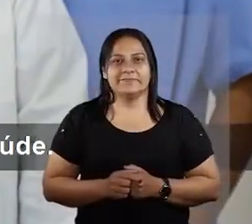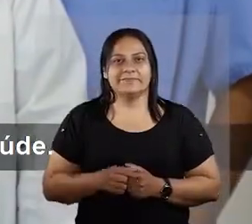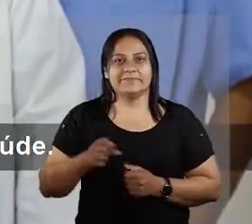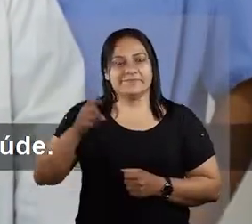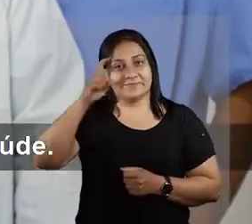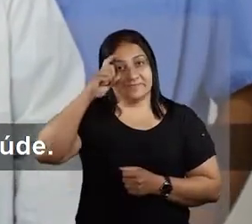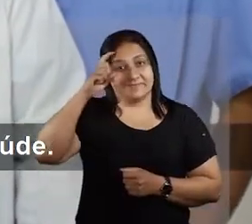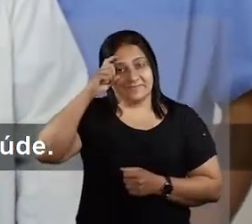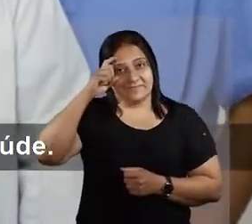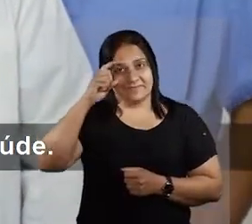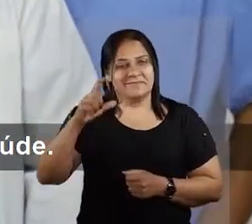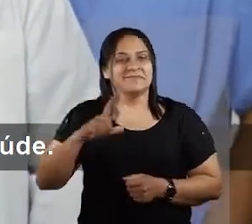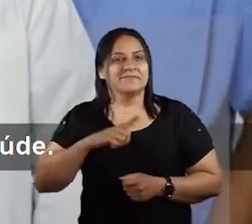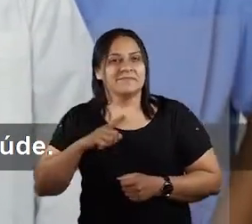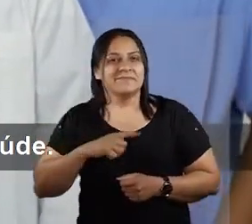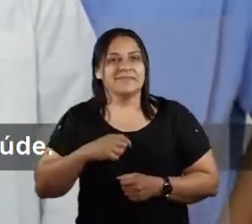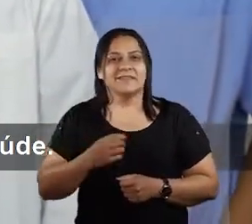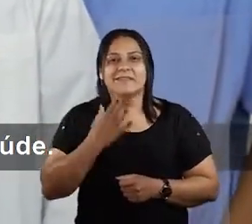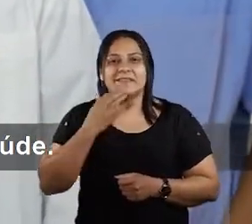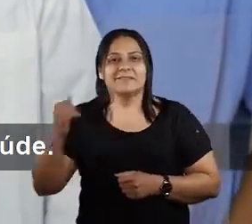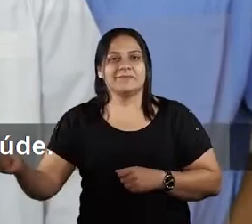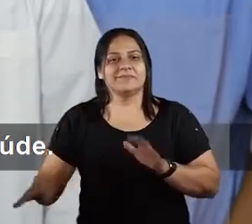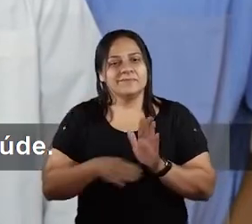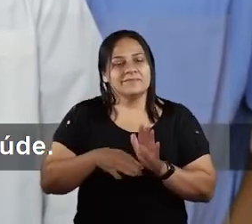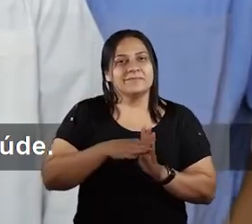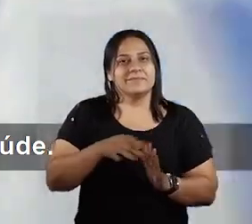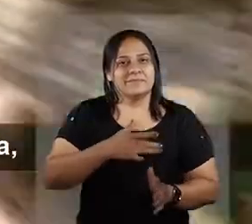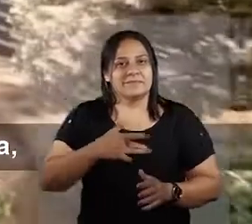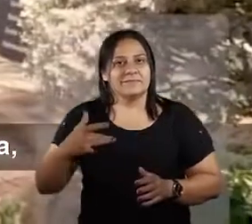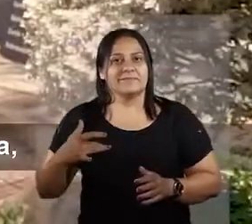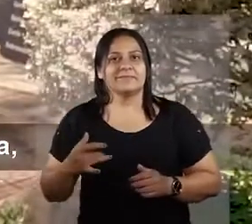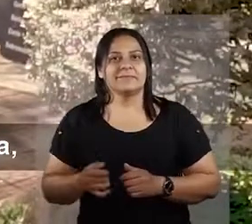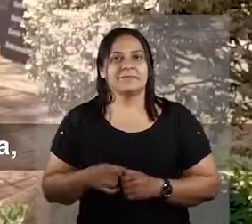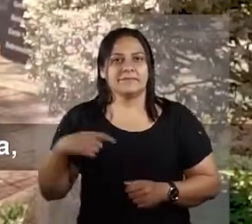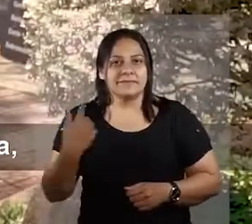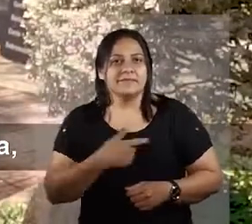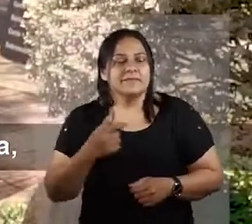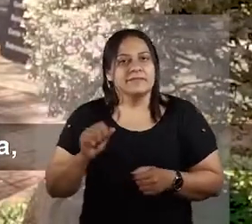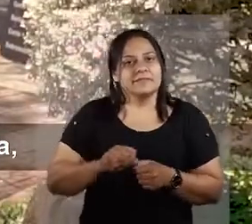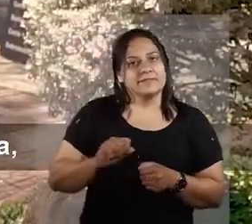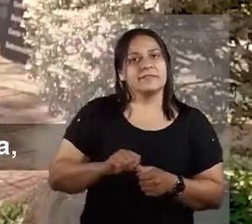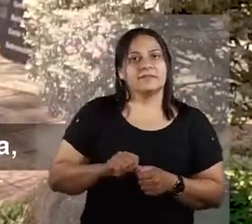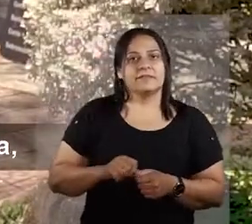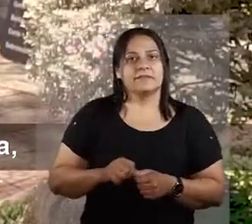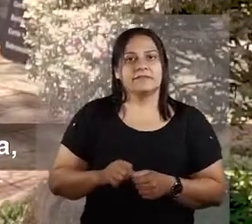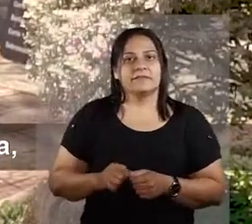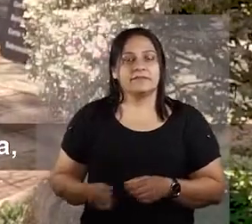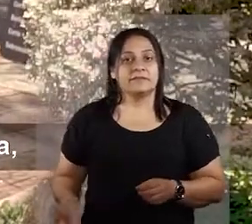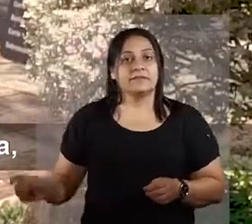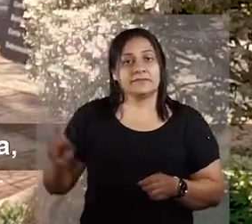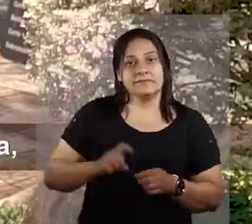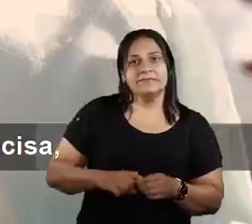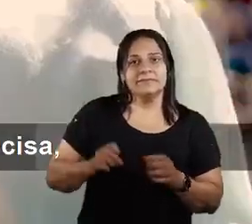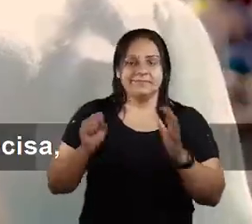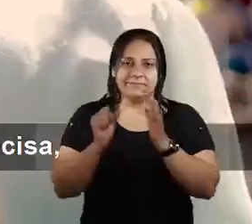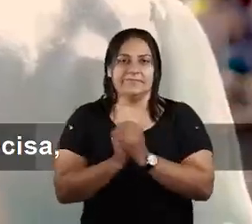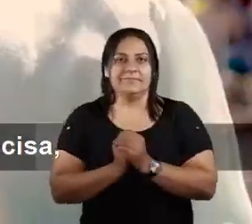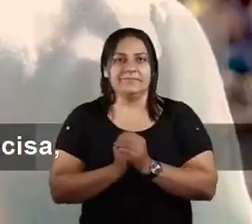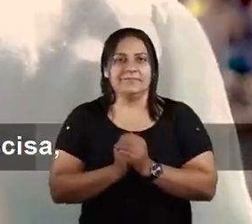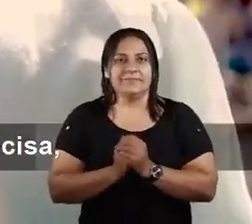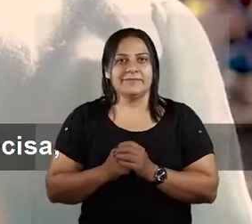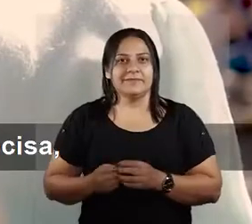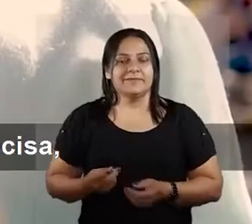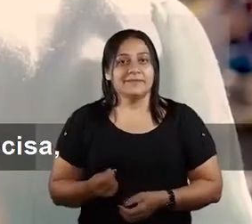Ivan Cassaro tem as melhores propostas para a saúde. Nós vamos fazer um convênio com a Santa Casa, comprar